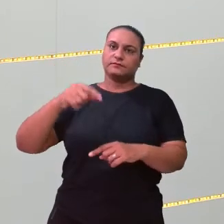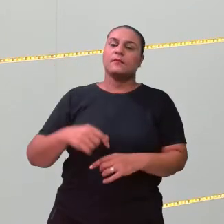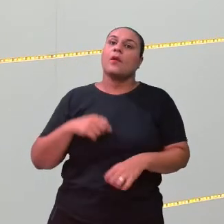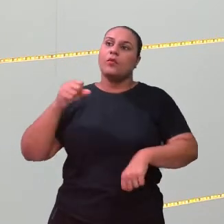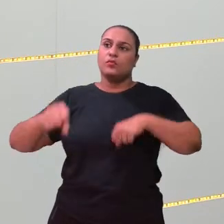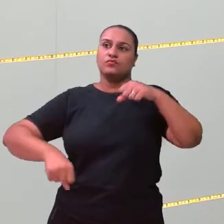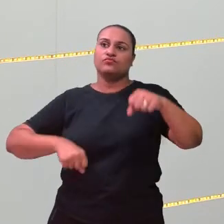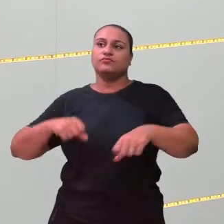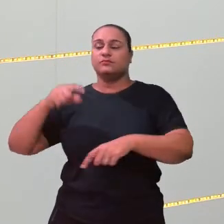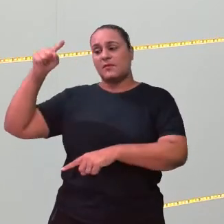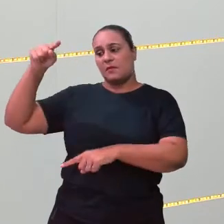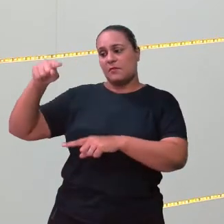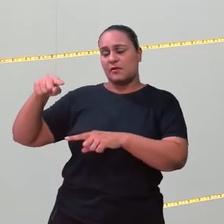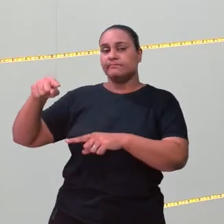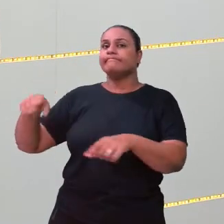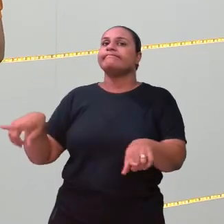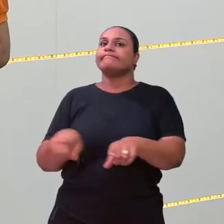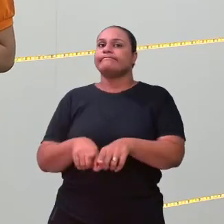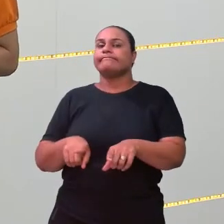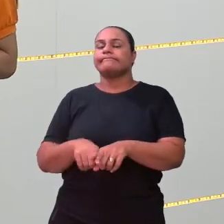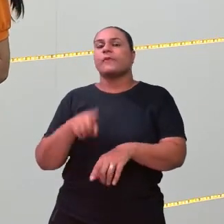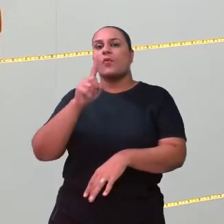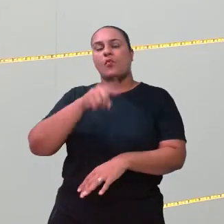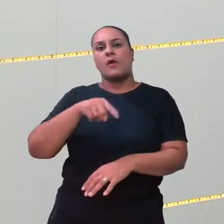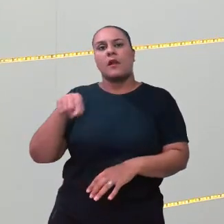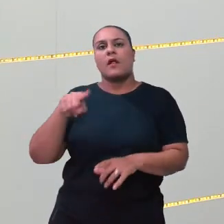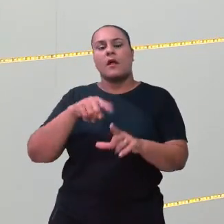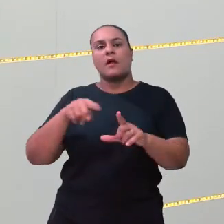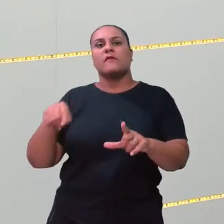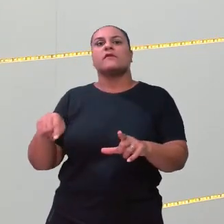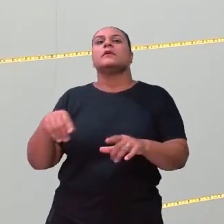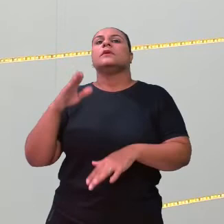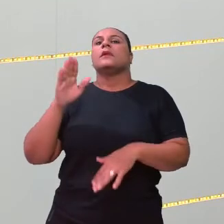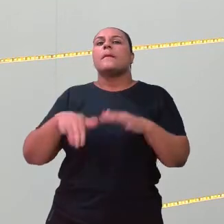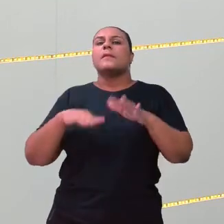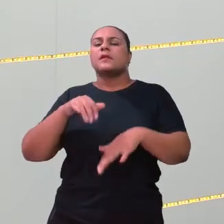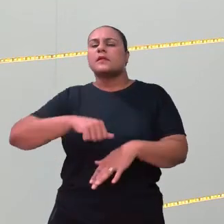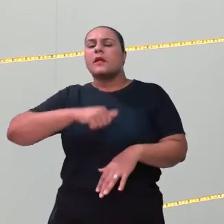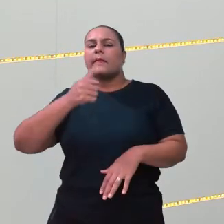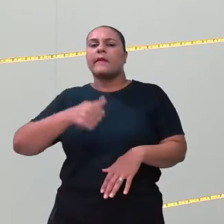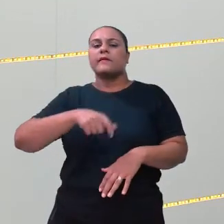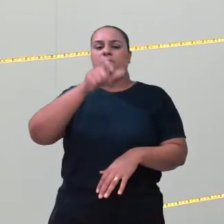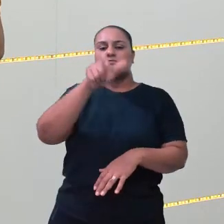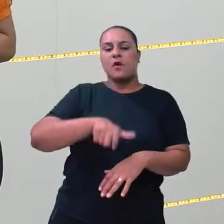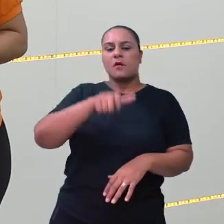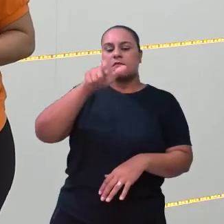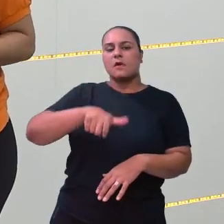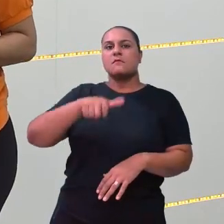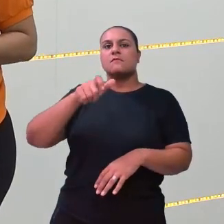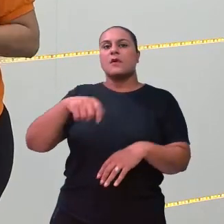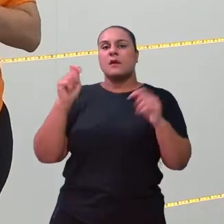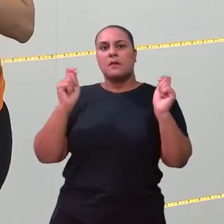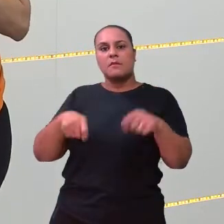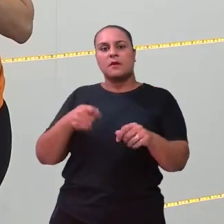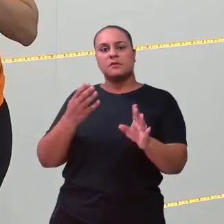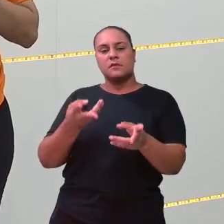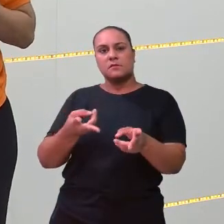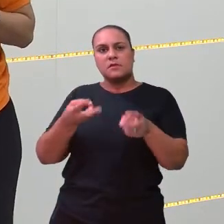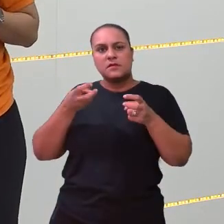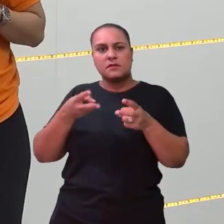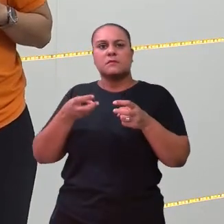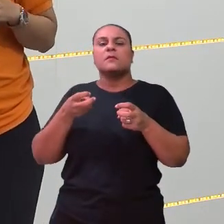também está menor. Então, o gráfico, através das suas barras aqui, a gente consegue identificar isso